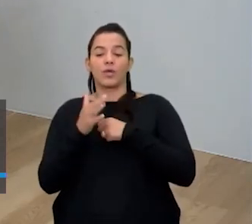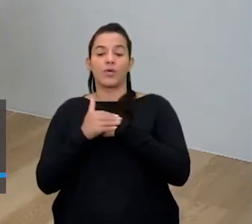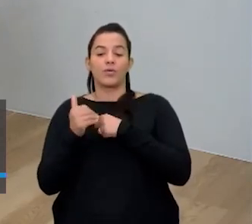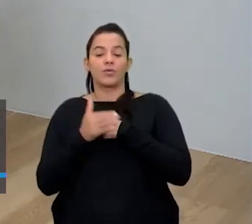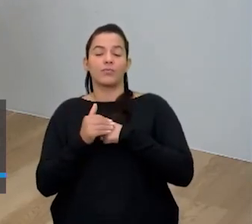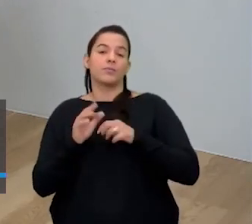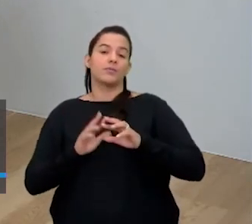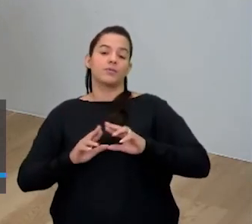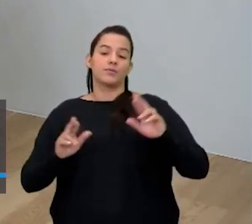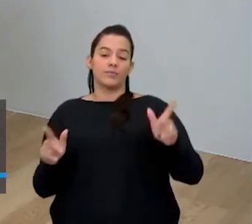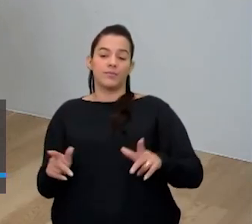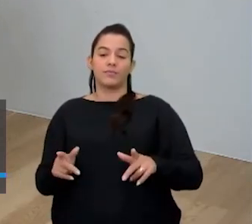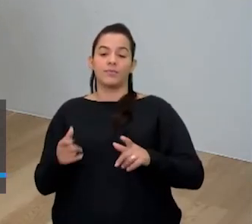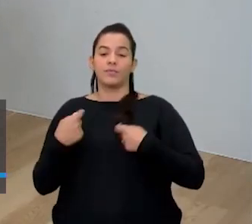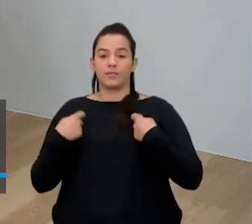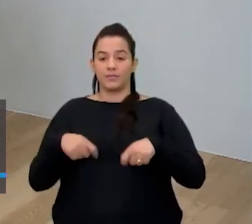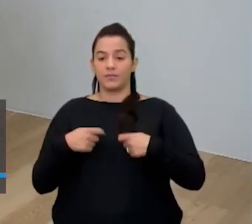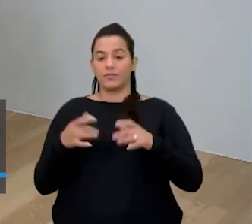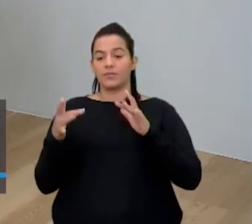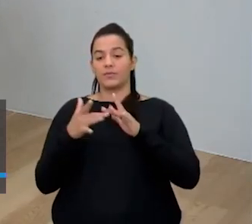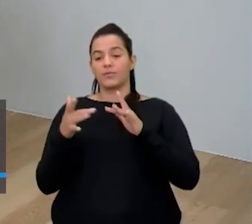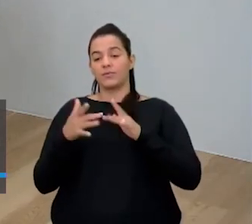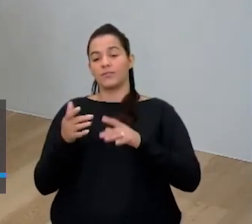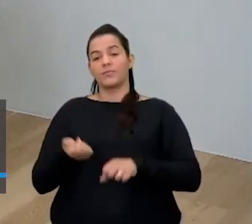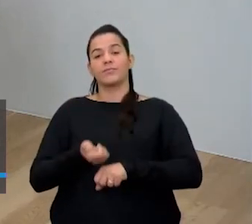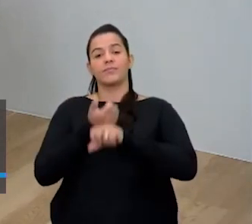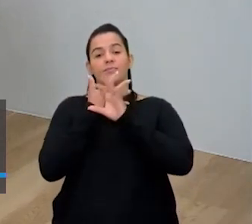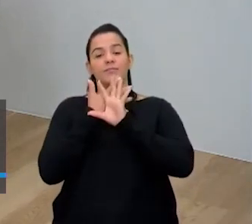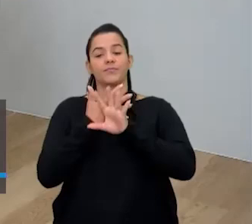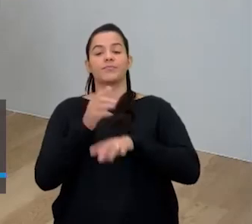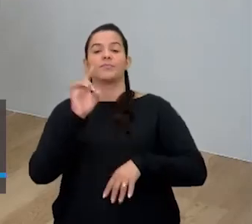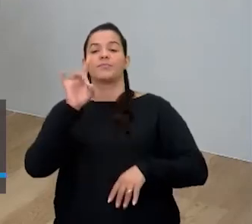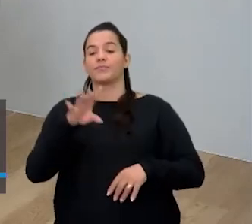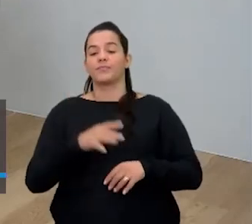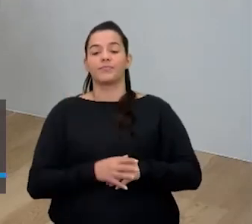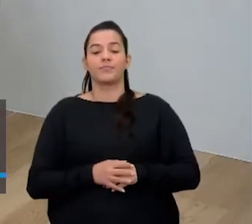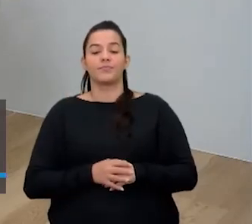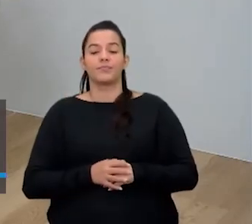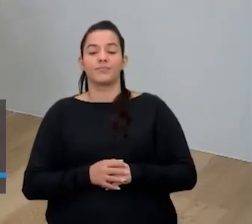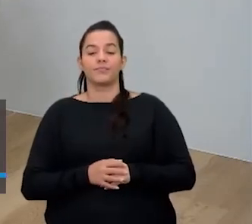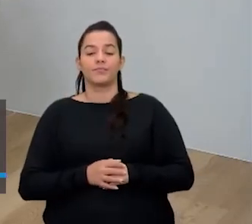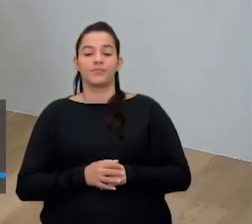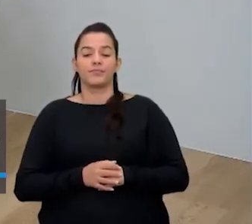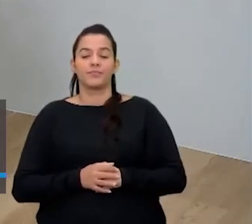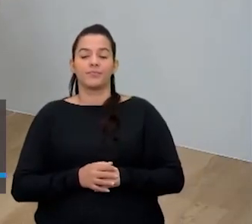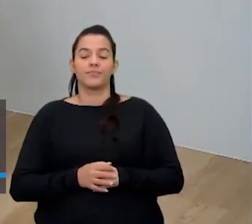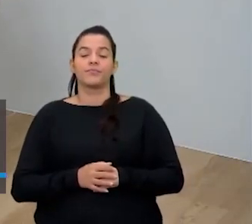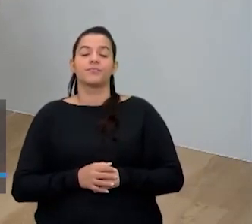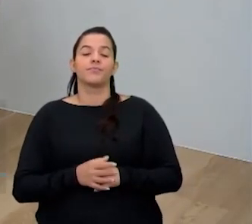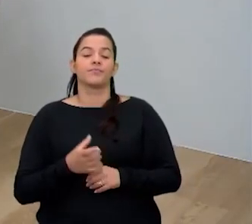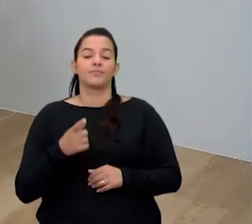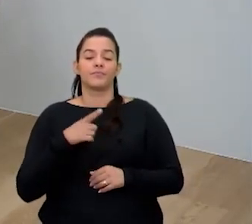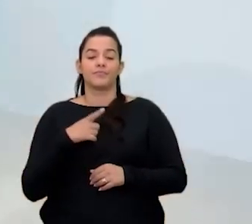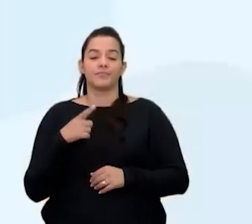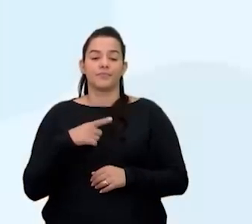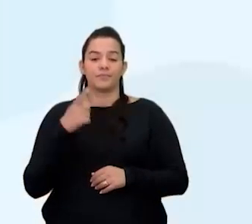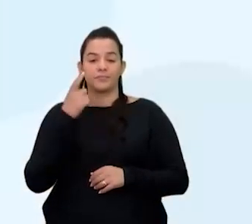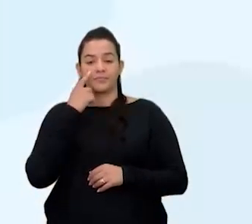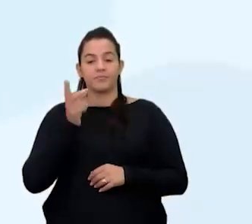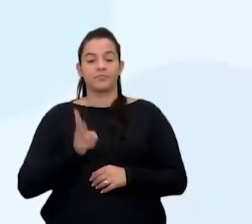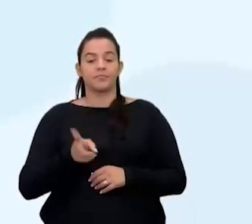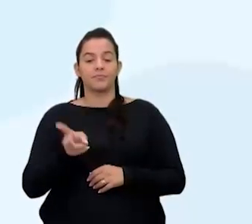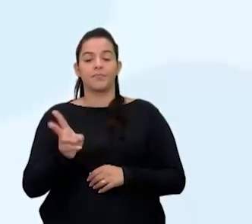Então eles de fato mantinham contato pela via digital. Né? Muito bem, vamos continuar aqui. Olha lá